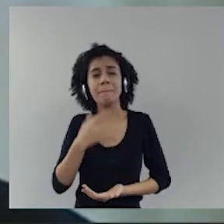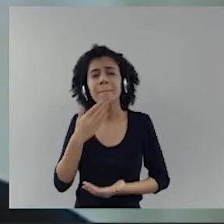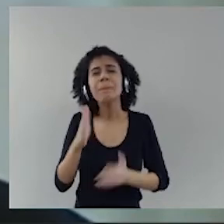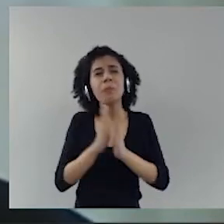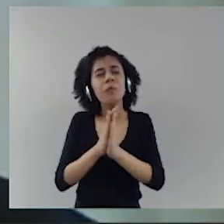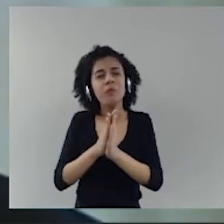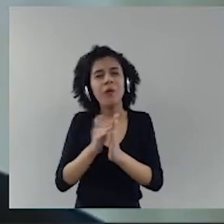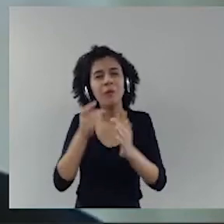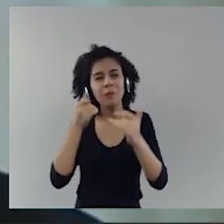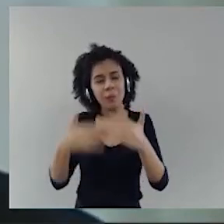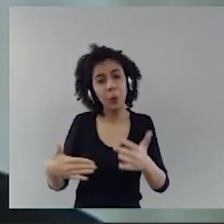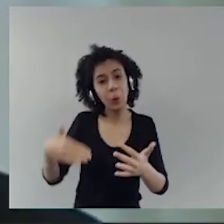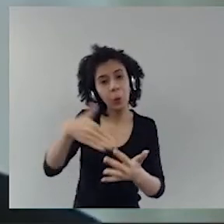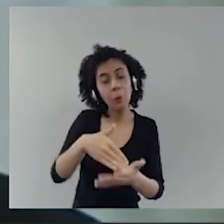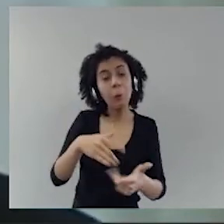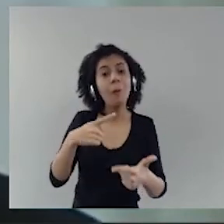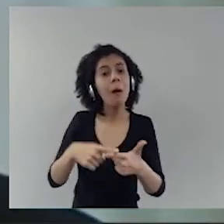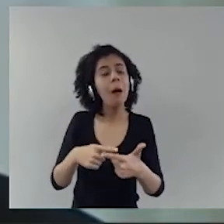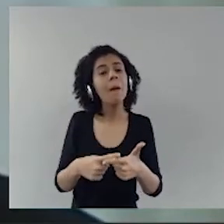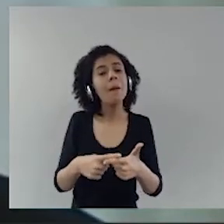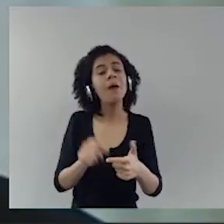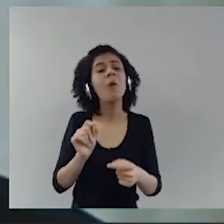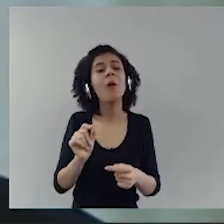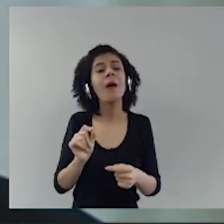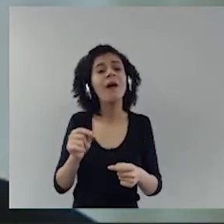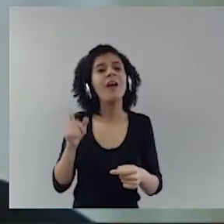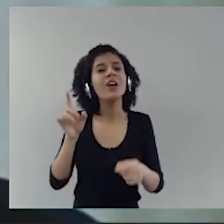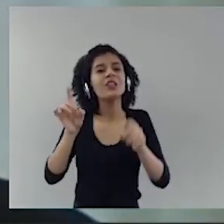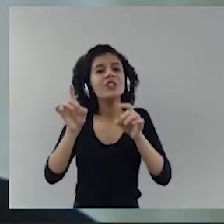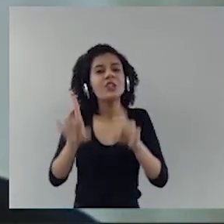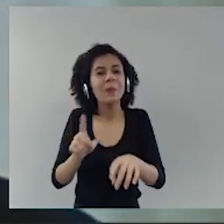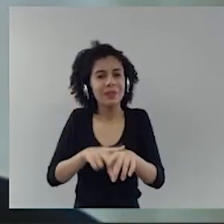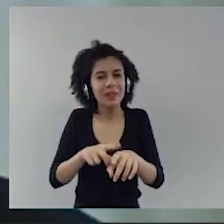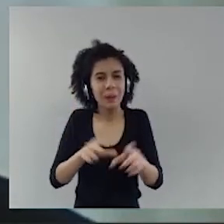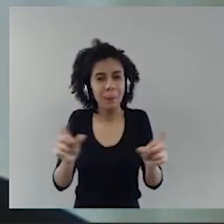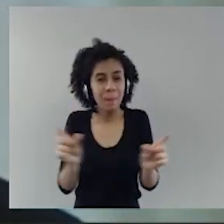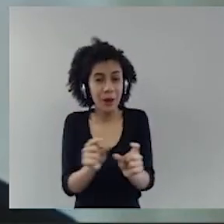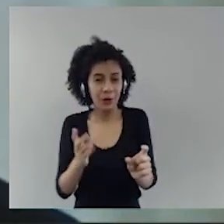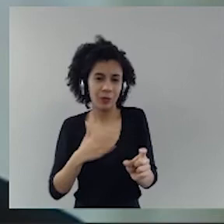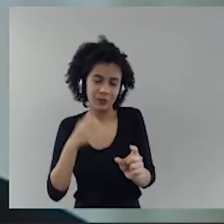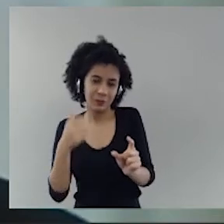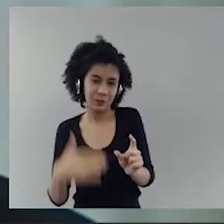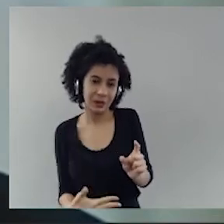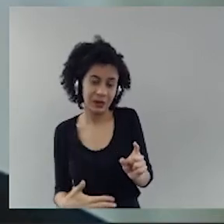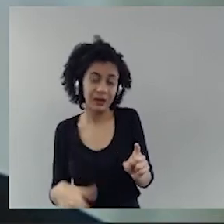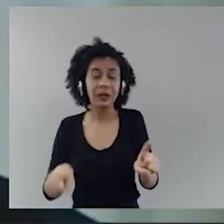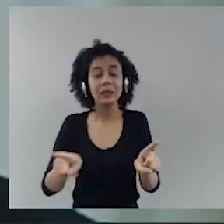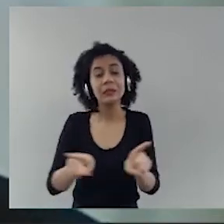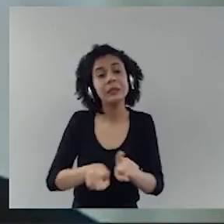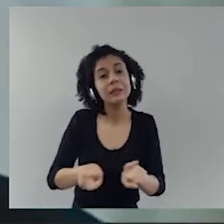último justamente eu não faço de e vai sobrar menos tempo para mim e eu corro um